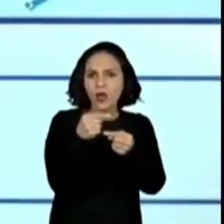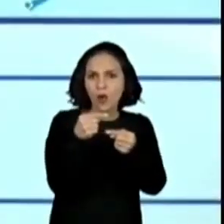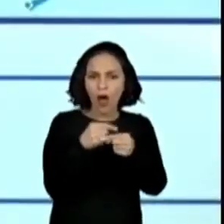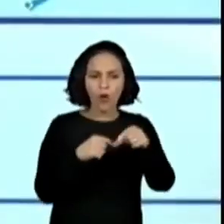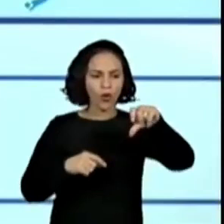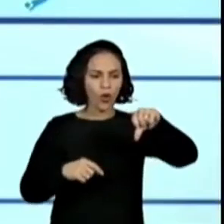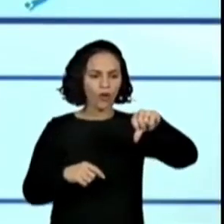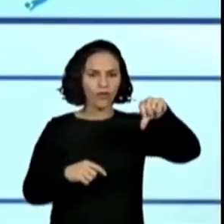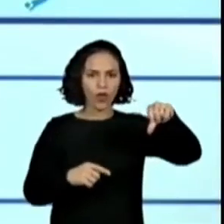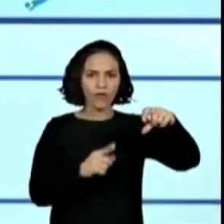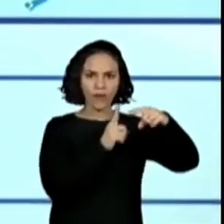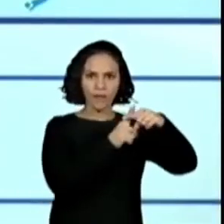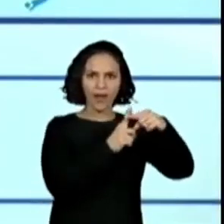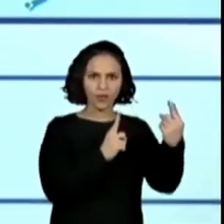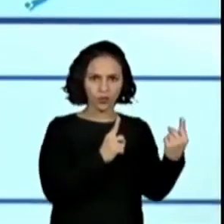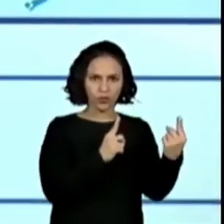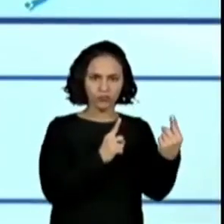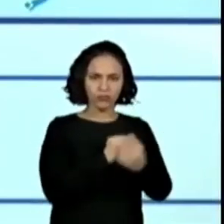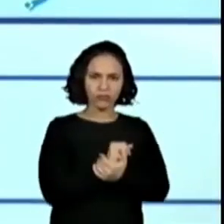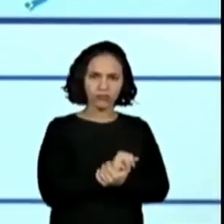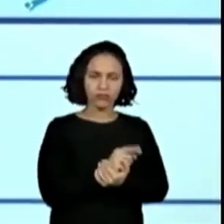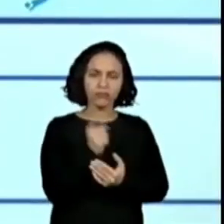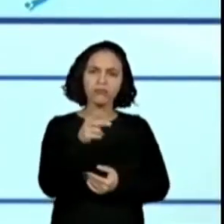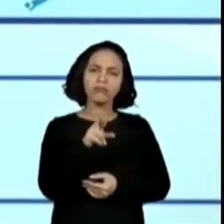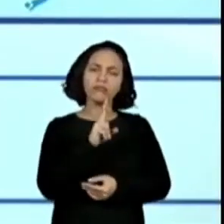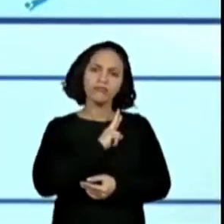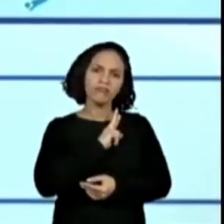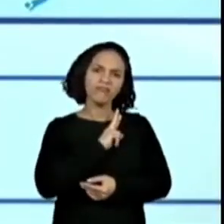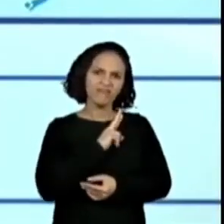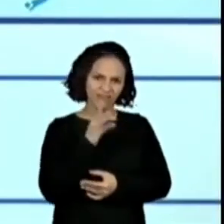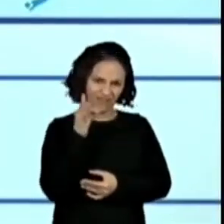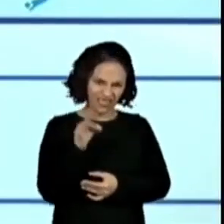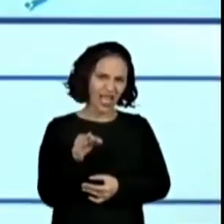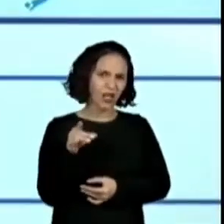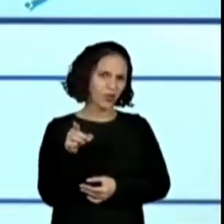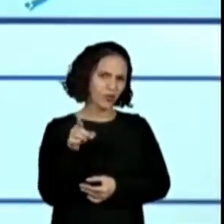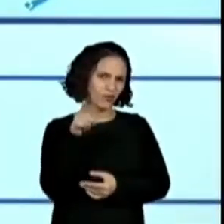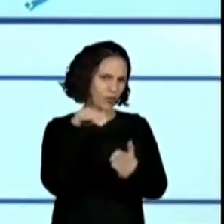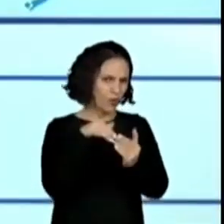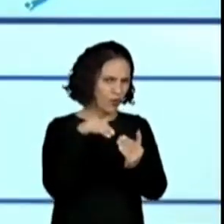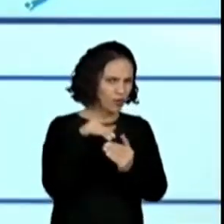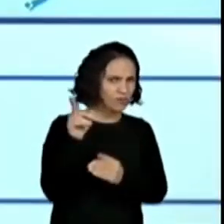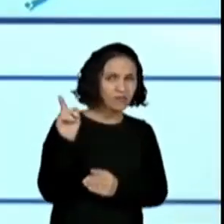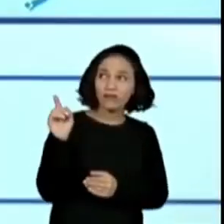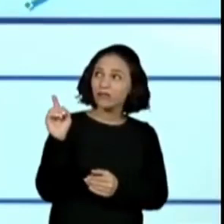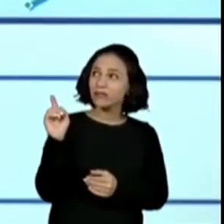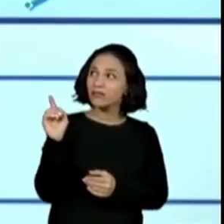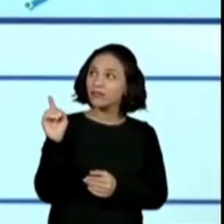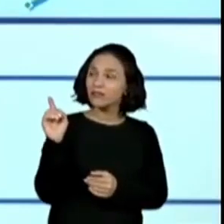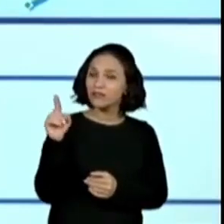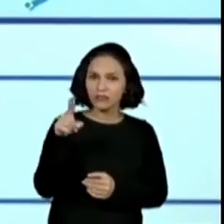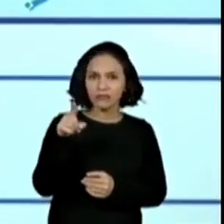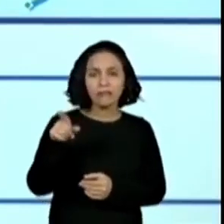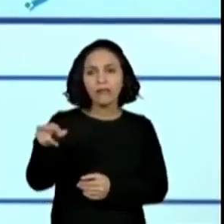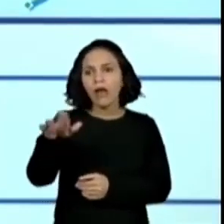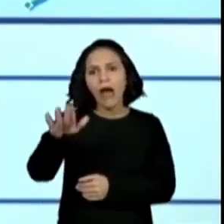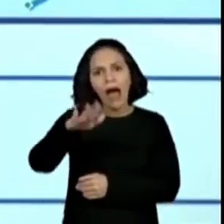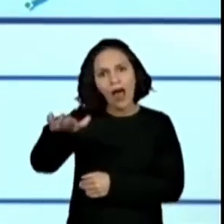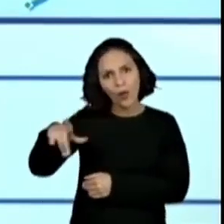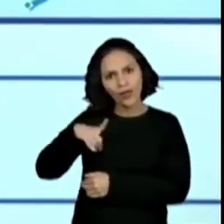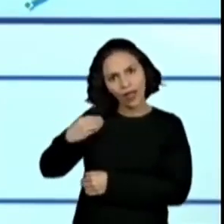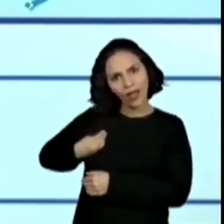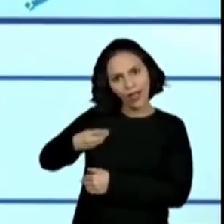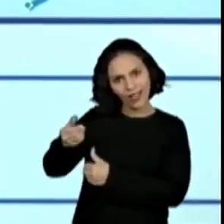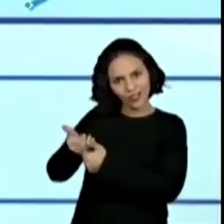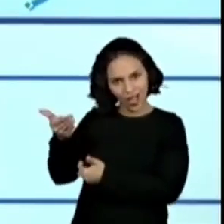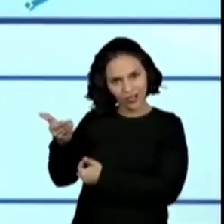1 E aí qual é a opinião Será que tem Aluno por aí Se tiver Aluno por aí manda a resposta